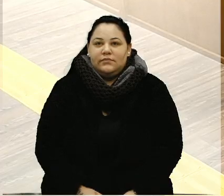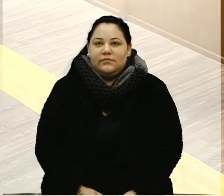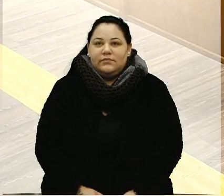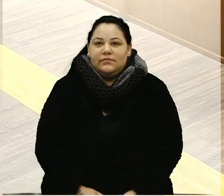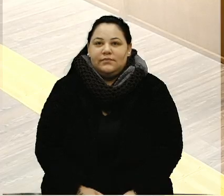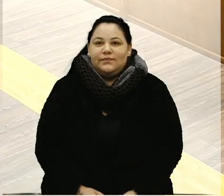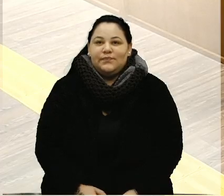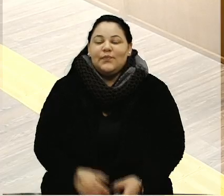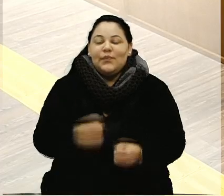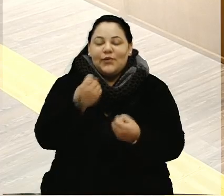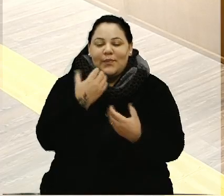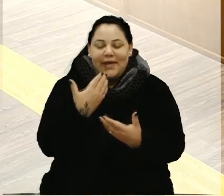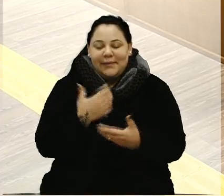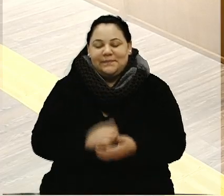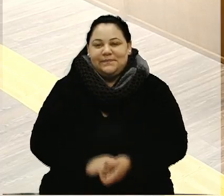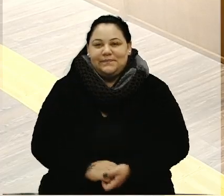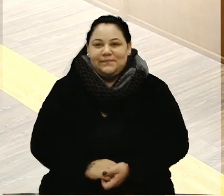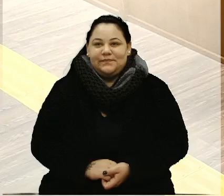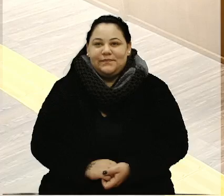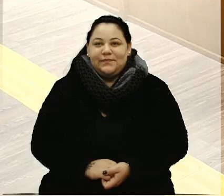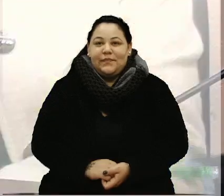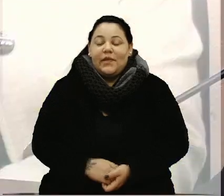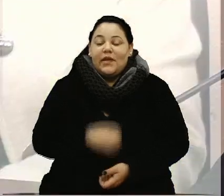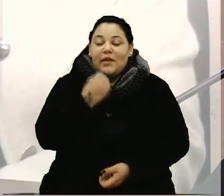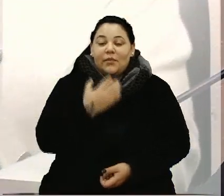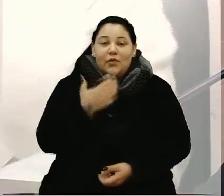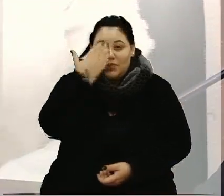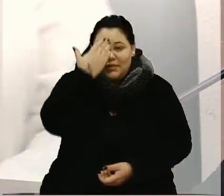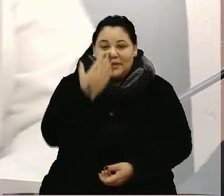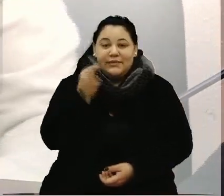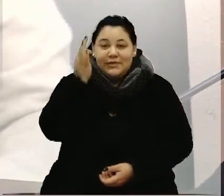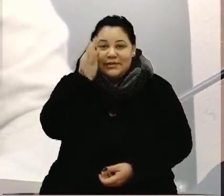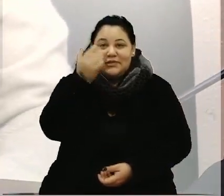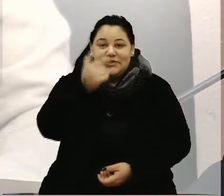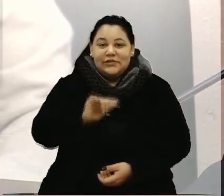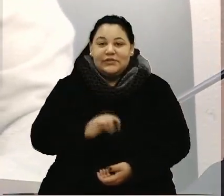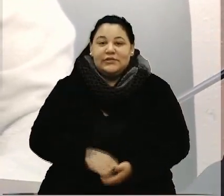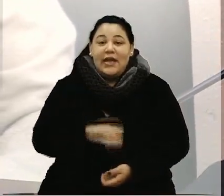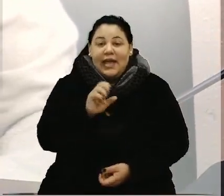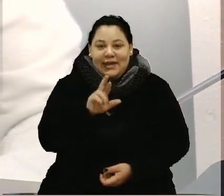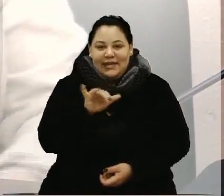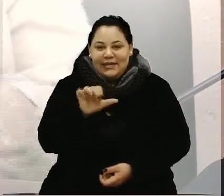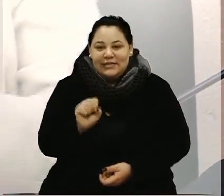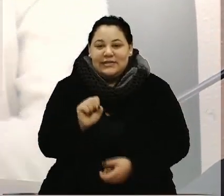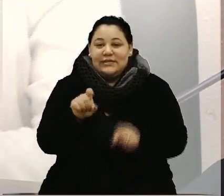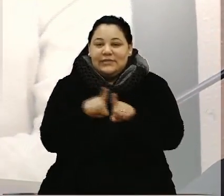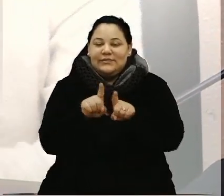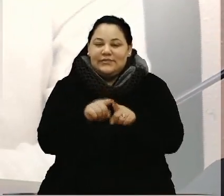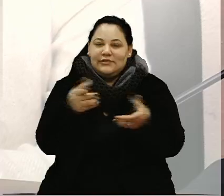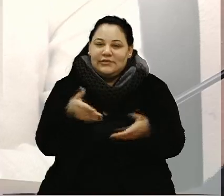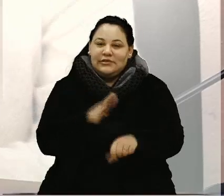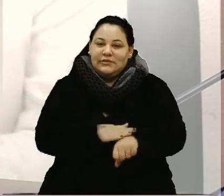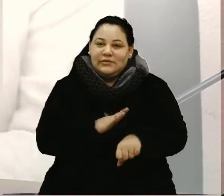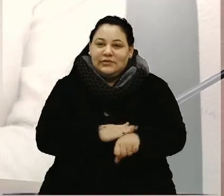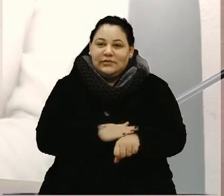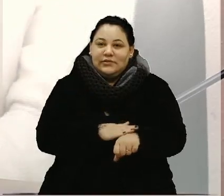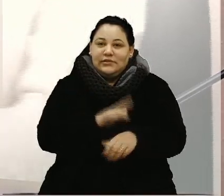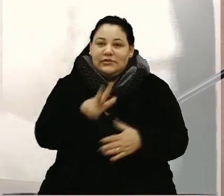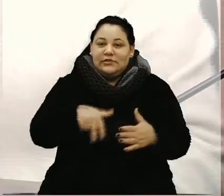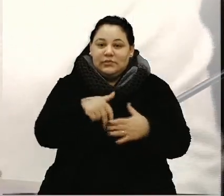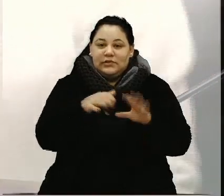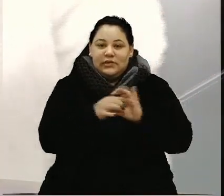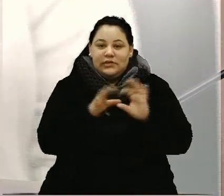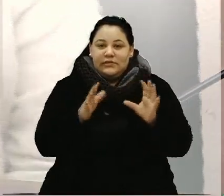Muito bem, coisa boa, obrigada pela presença mais uma vez da Cristiane. Lembrando que nesse momento de Tribuna Livre, a